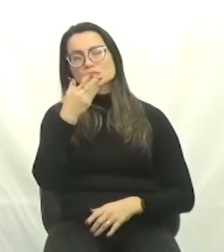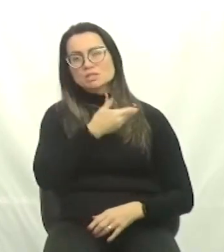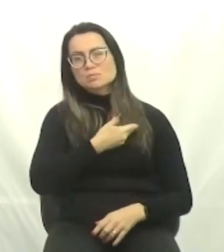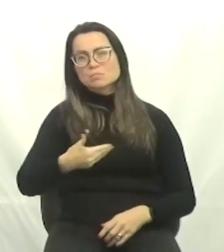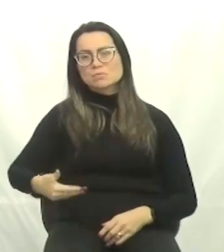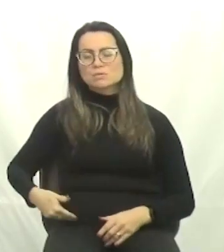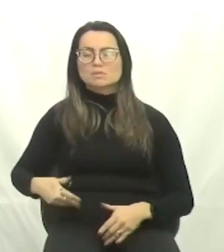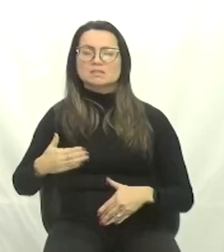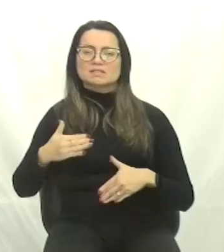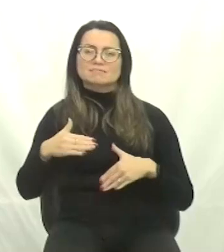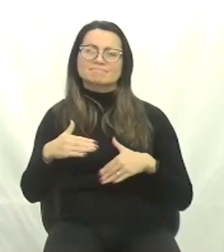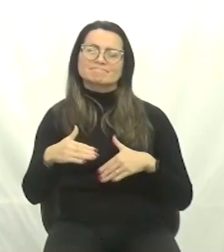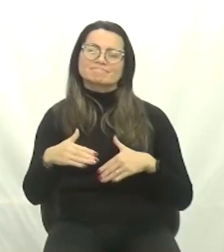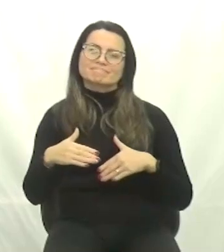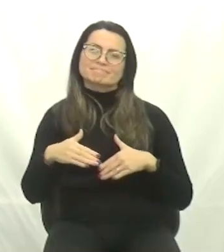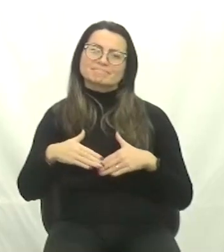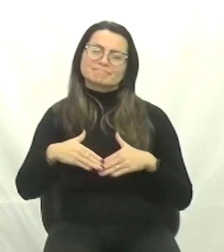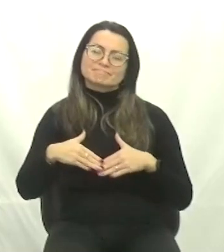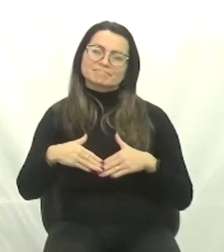além